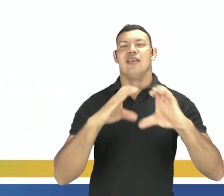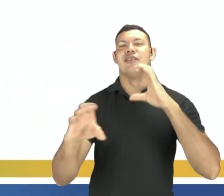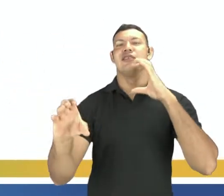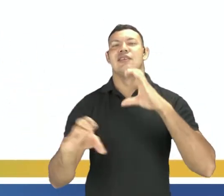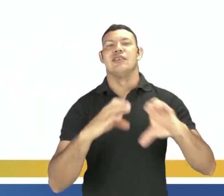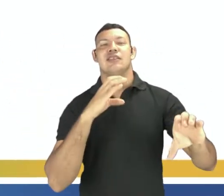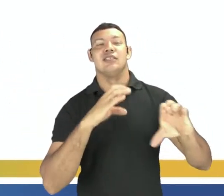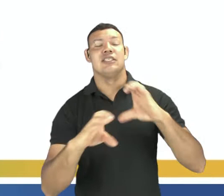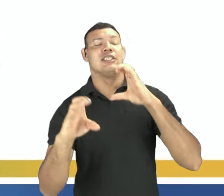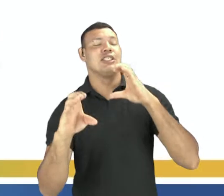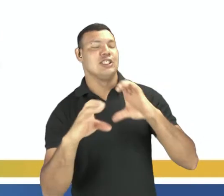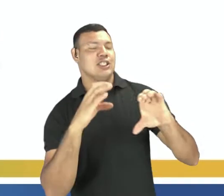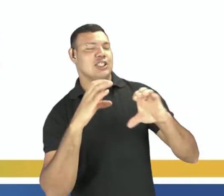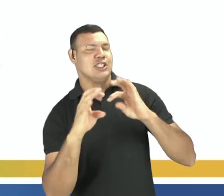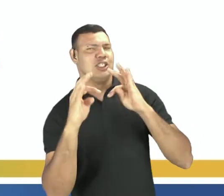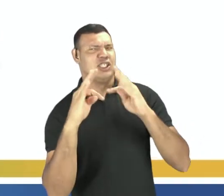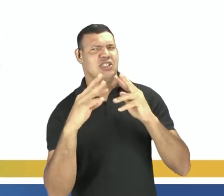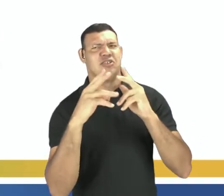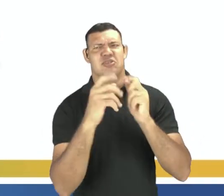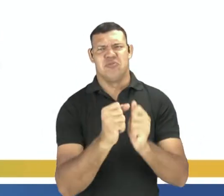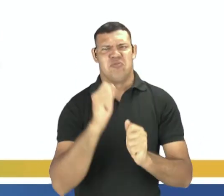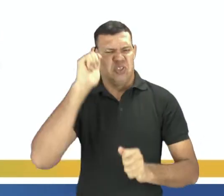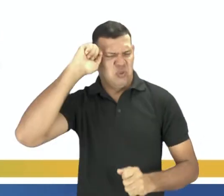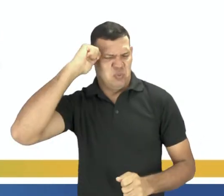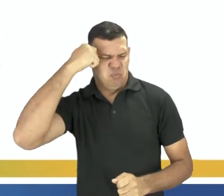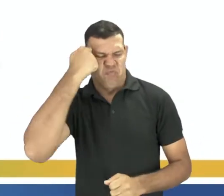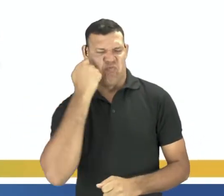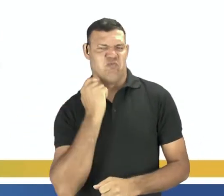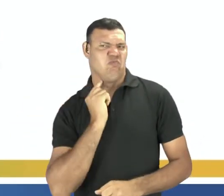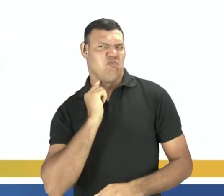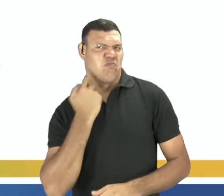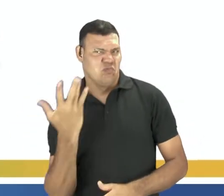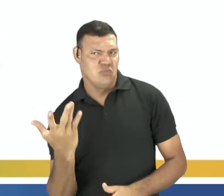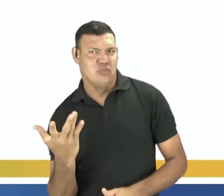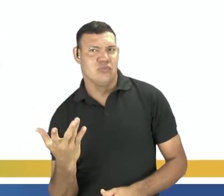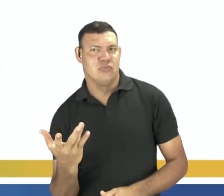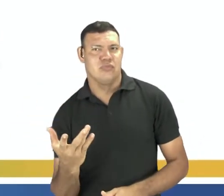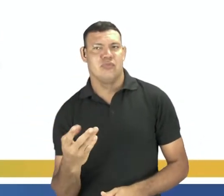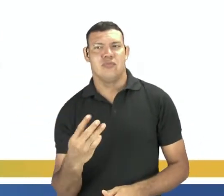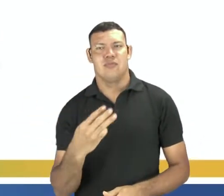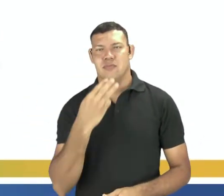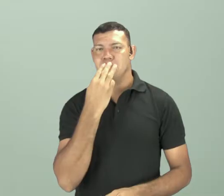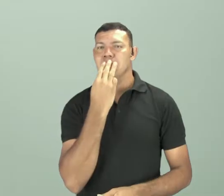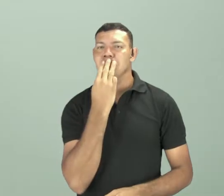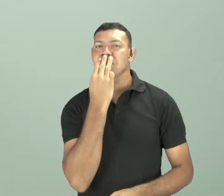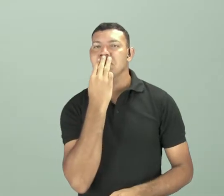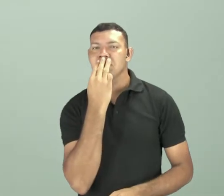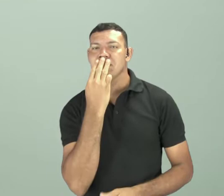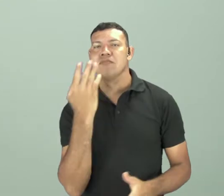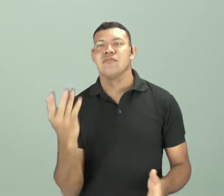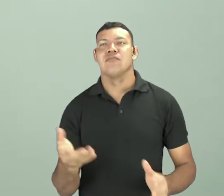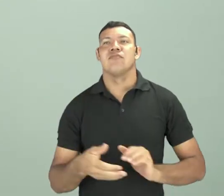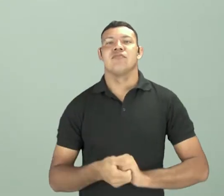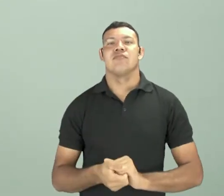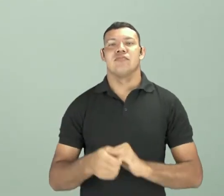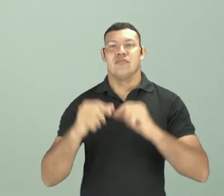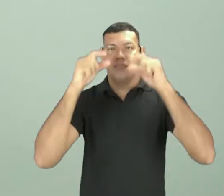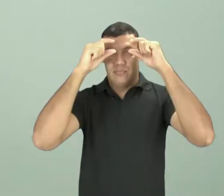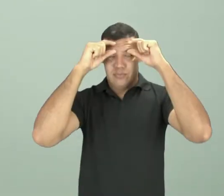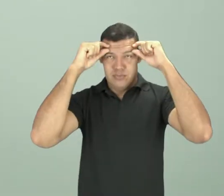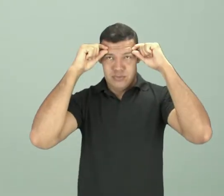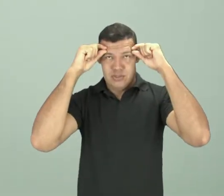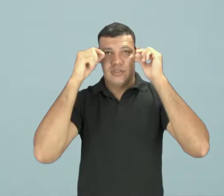o regime novo. Essa indecência de negro igual. Monteiro Lobato, Negrinha. Os 100 melhores